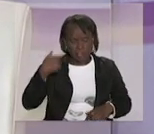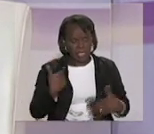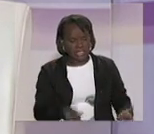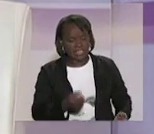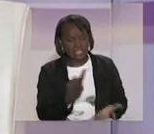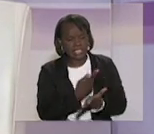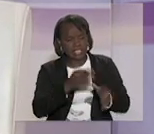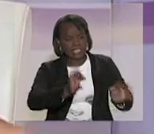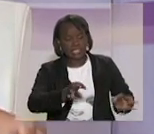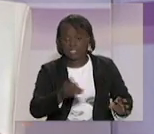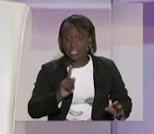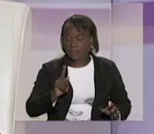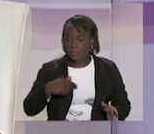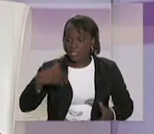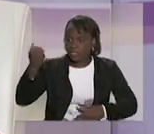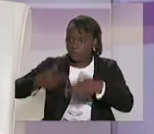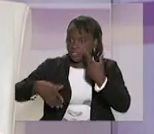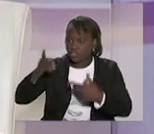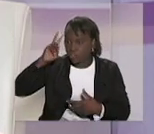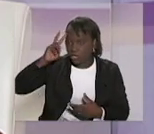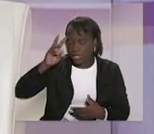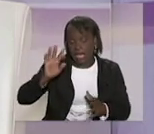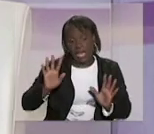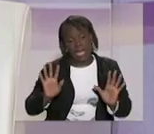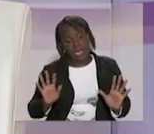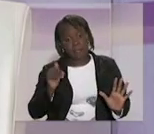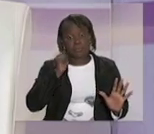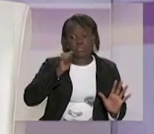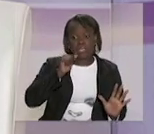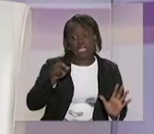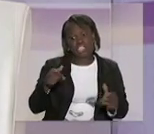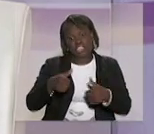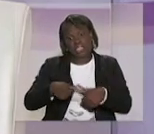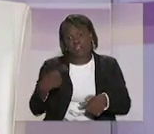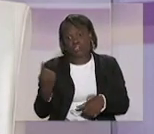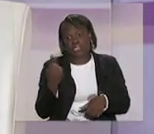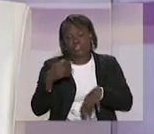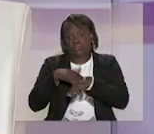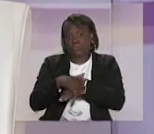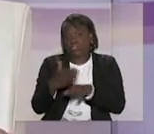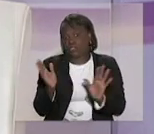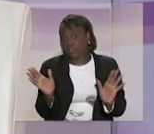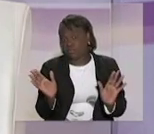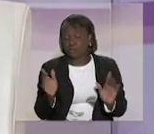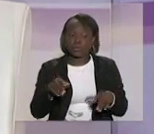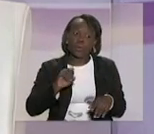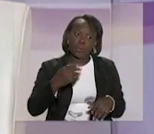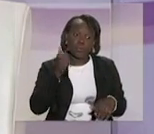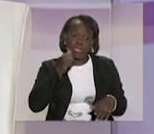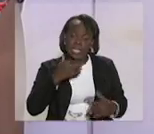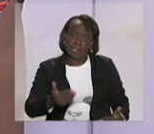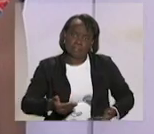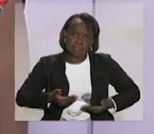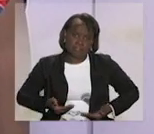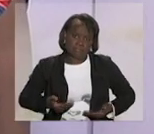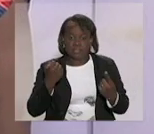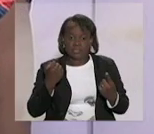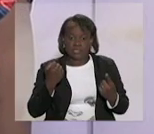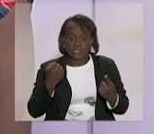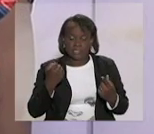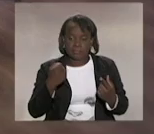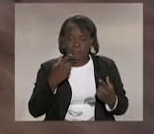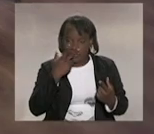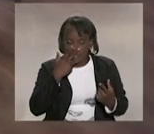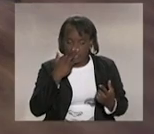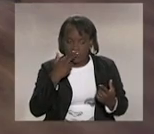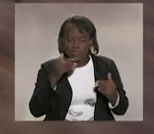favor do estupro, mas quando a pessoa ouve uma história de estupro, ela diz, mas essa menina estava sozinha de noite, mas ela estava com uma roupa curta.